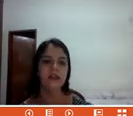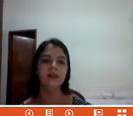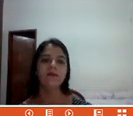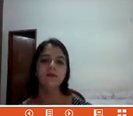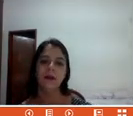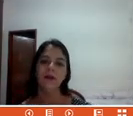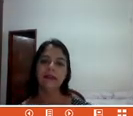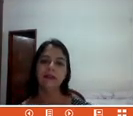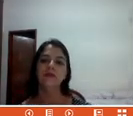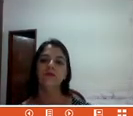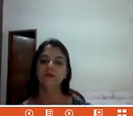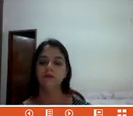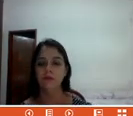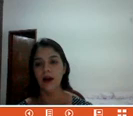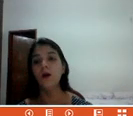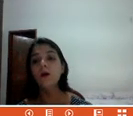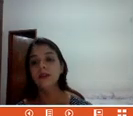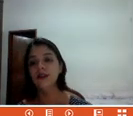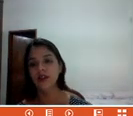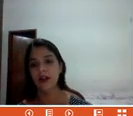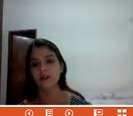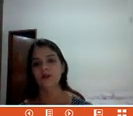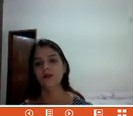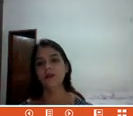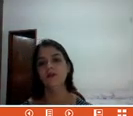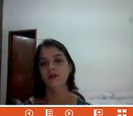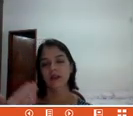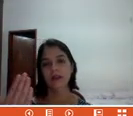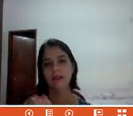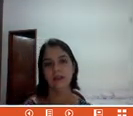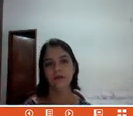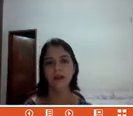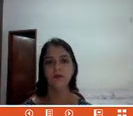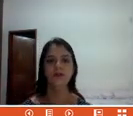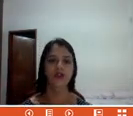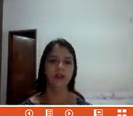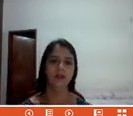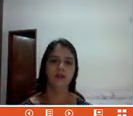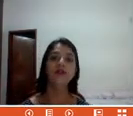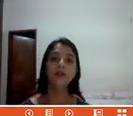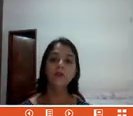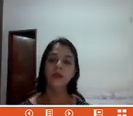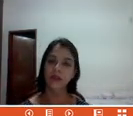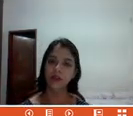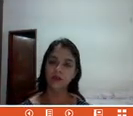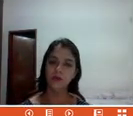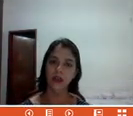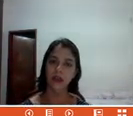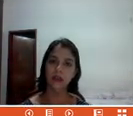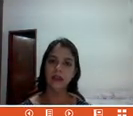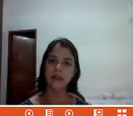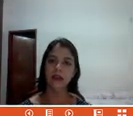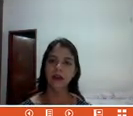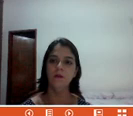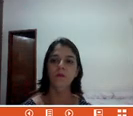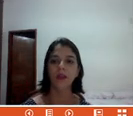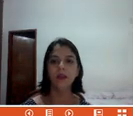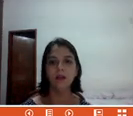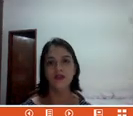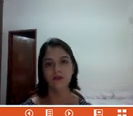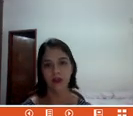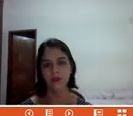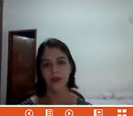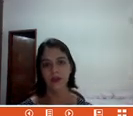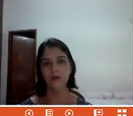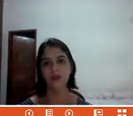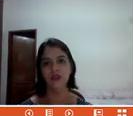uma geração que vai passando para outras gerações todo esse período de lutas e de conquistas que